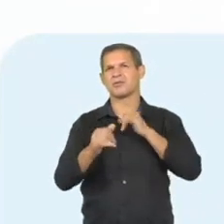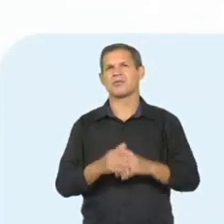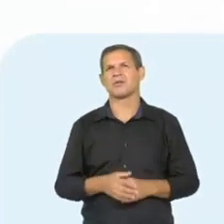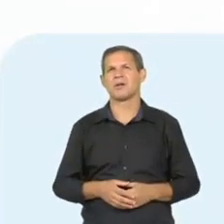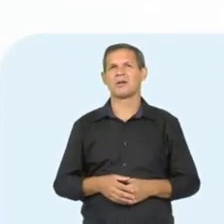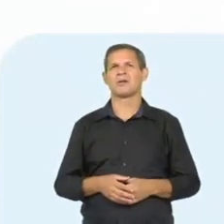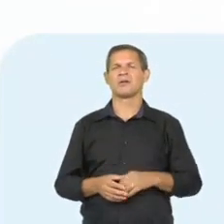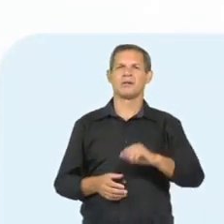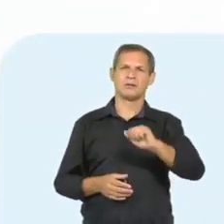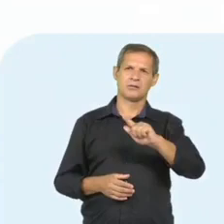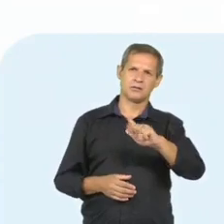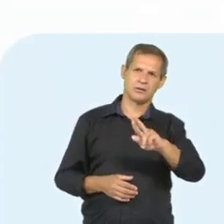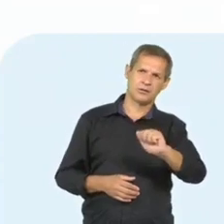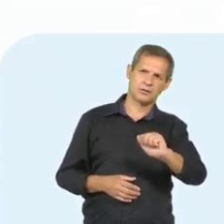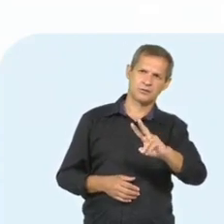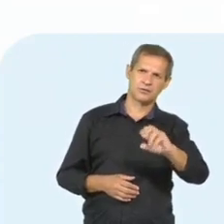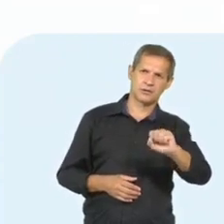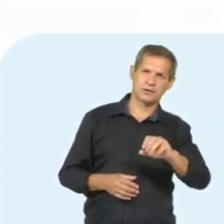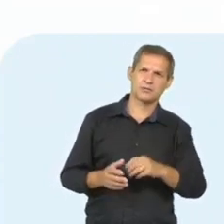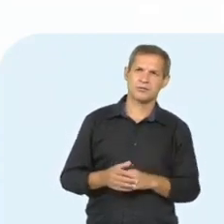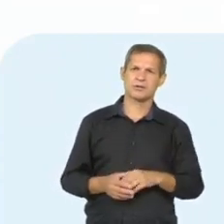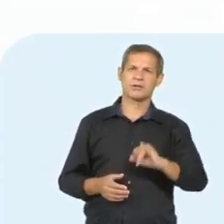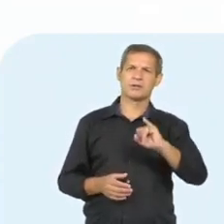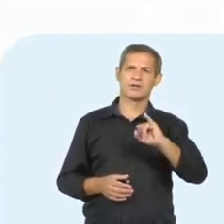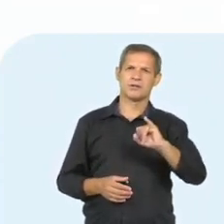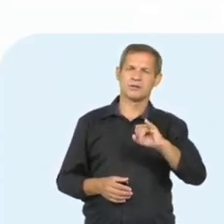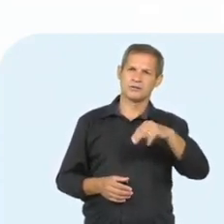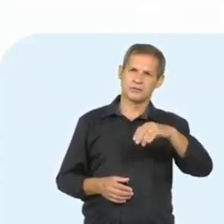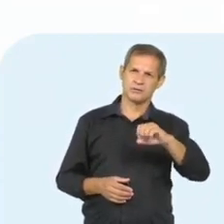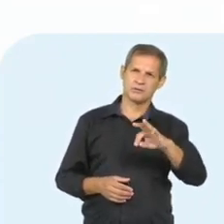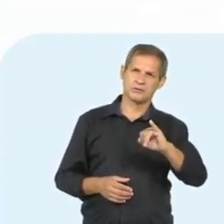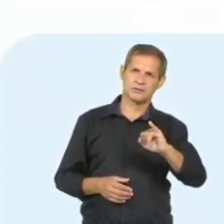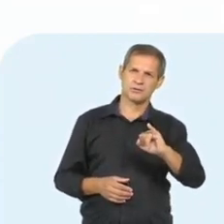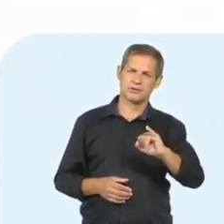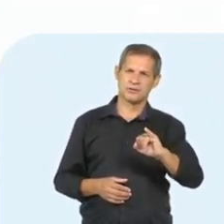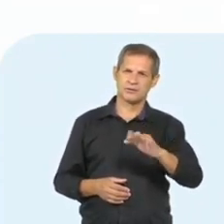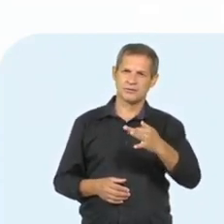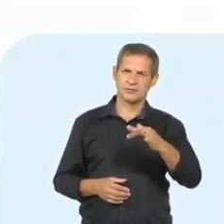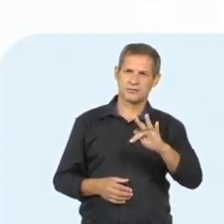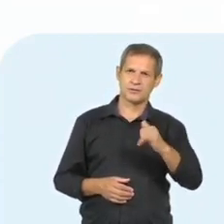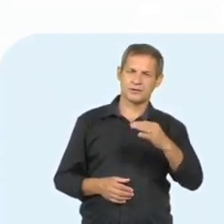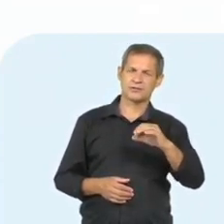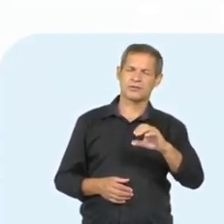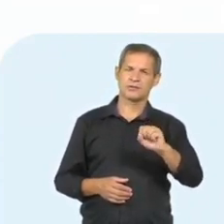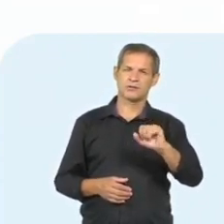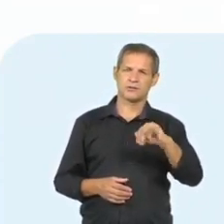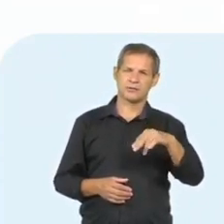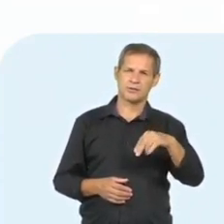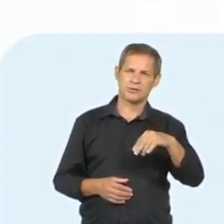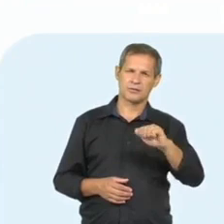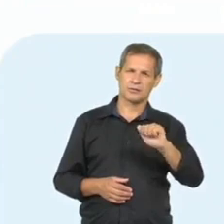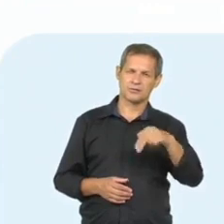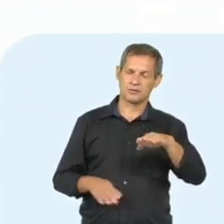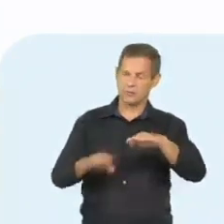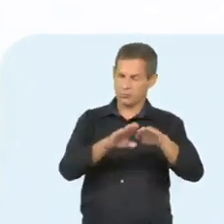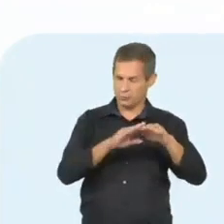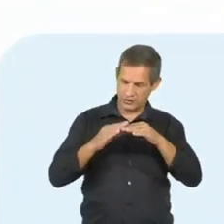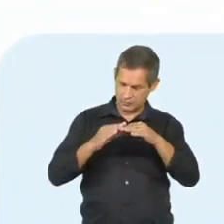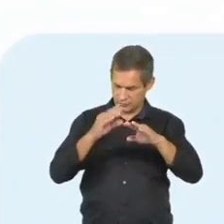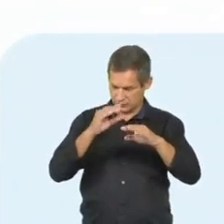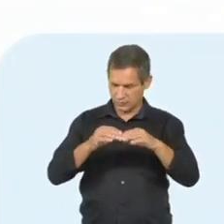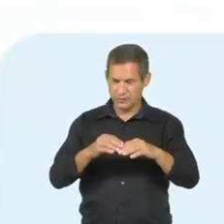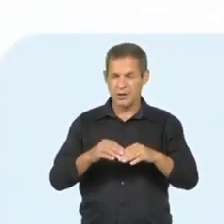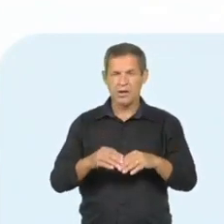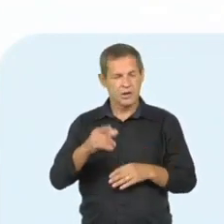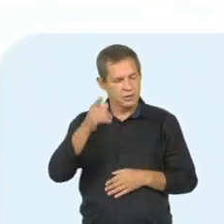de Agravos de Notificação, o SINAM. Ele padroniza a coleta e o processamento dos dados